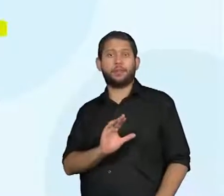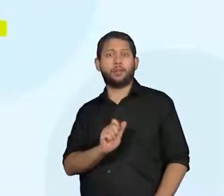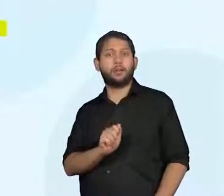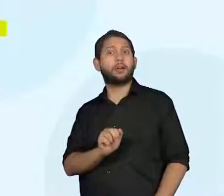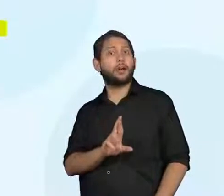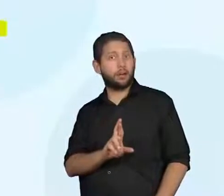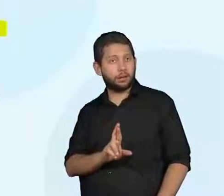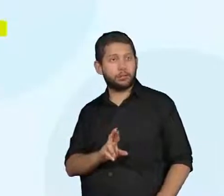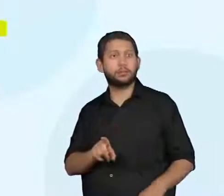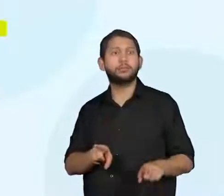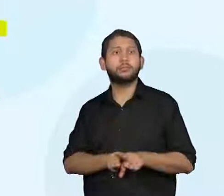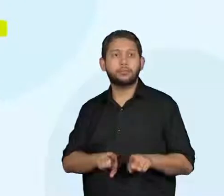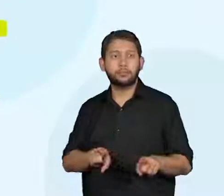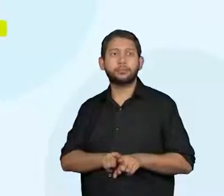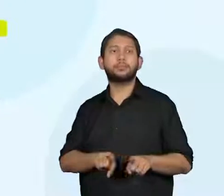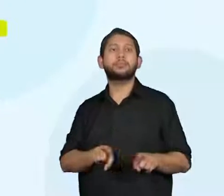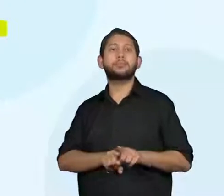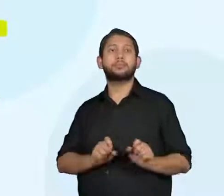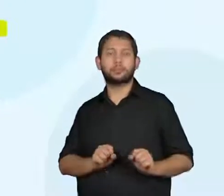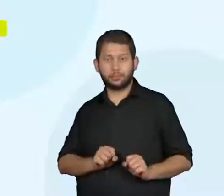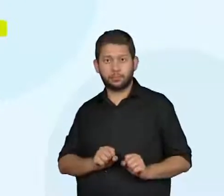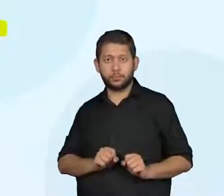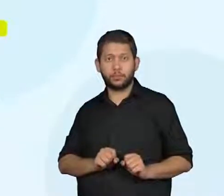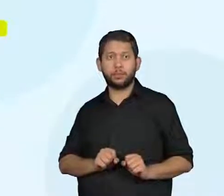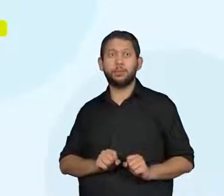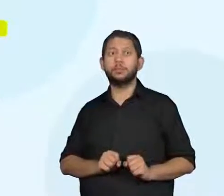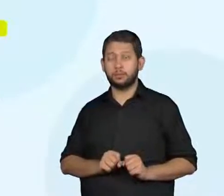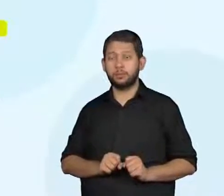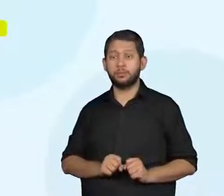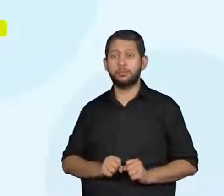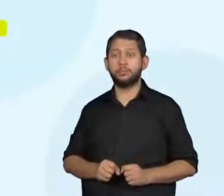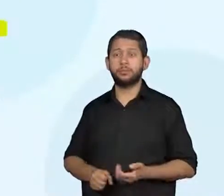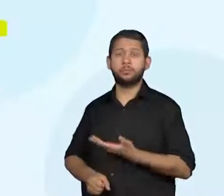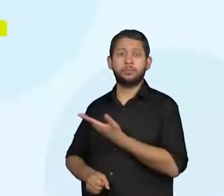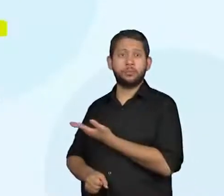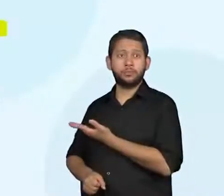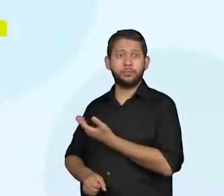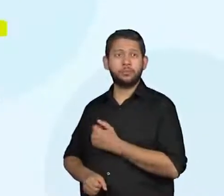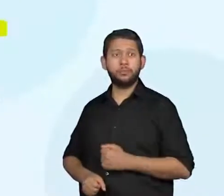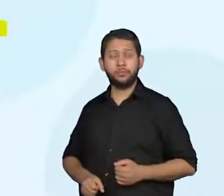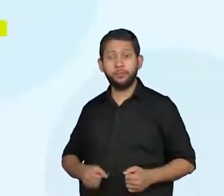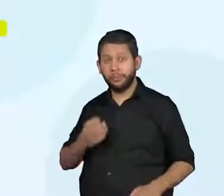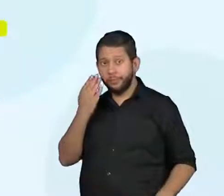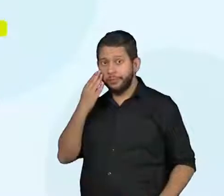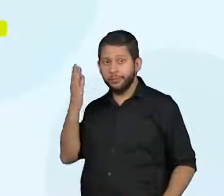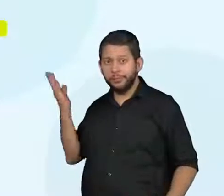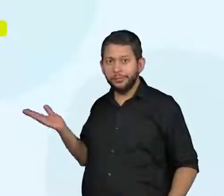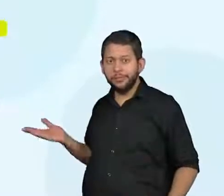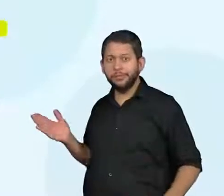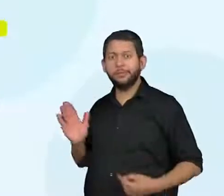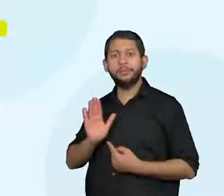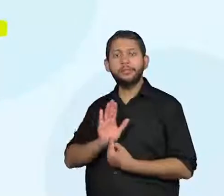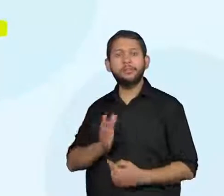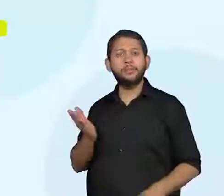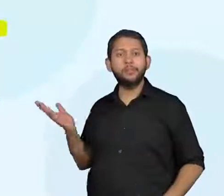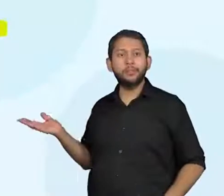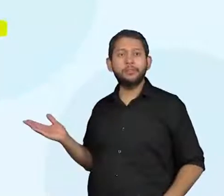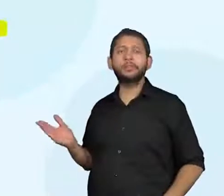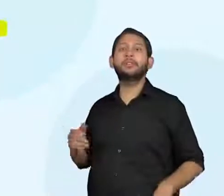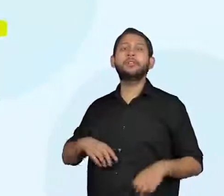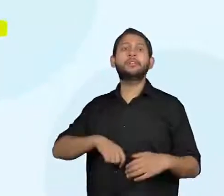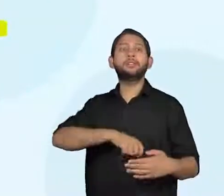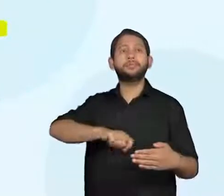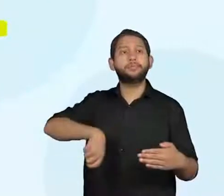infinitivo, não é? Assim como esperar, ficar. E o coloque, que já havia aparecido, o